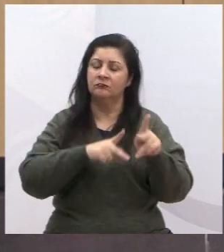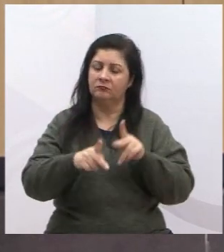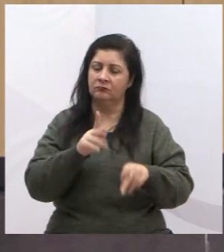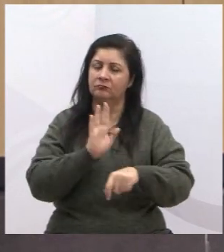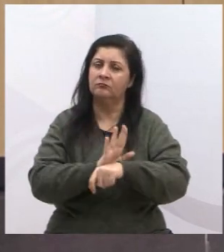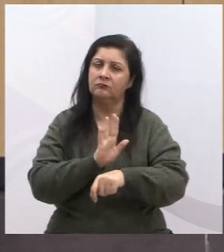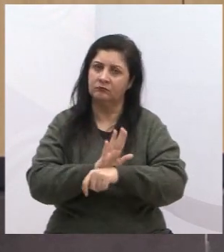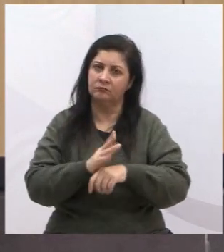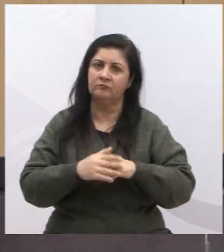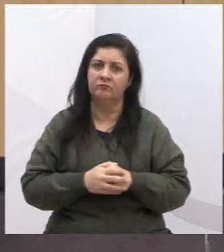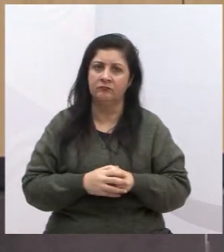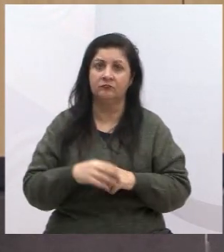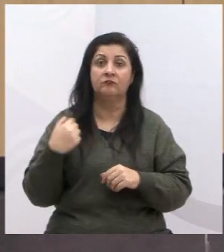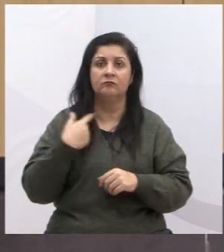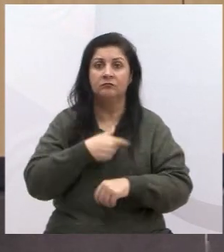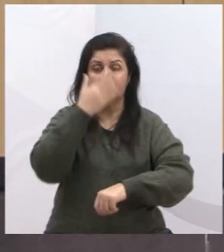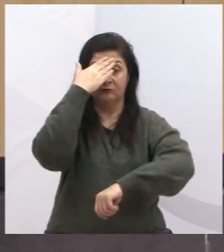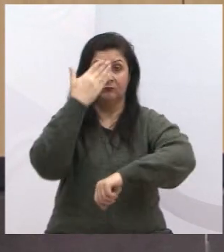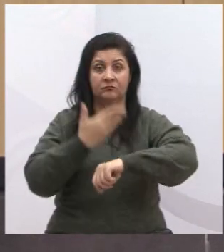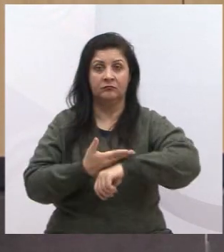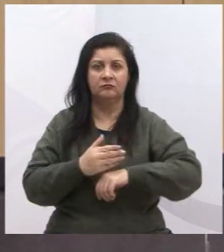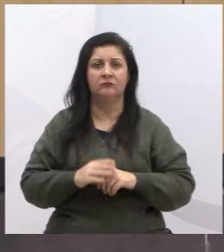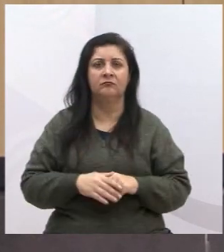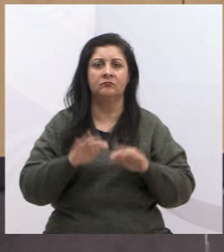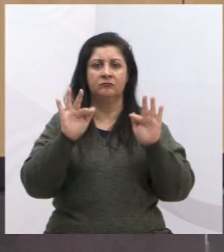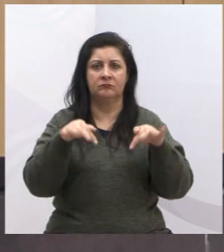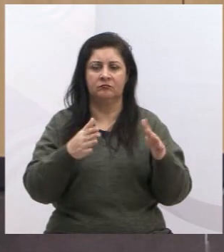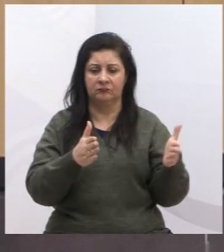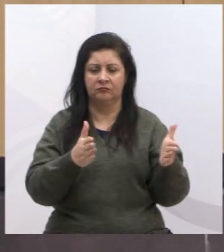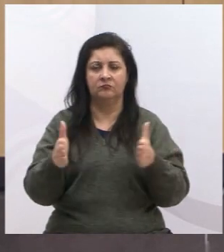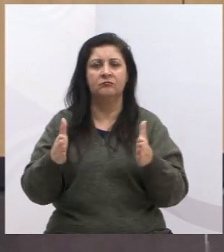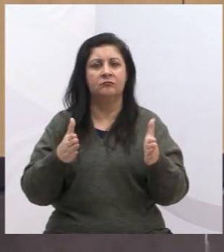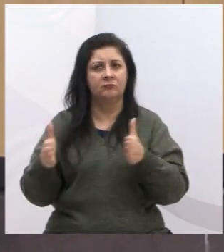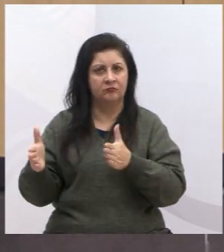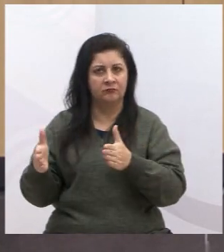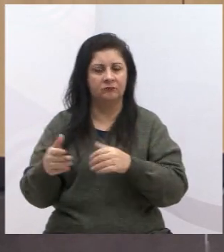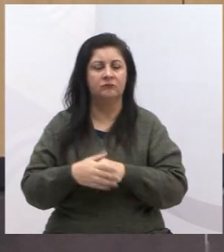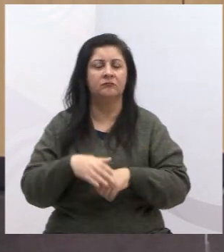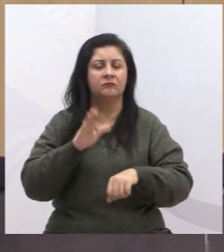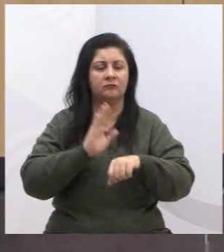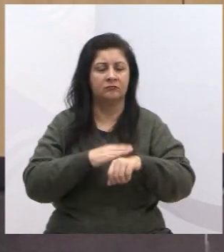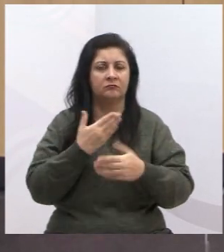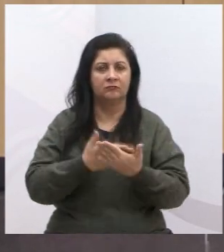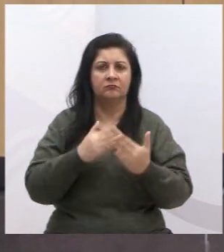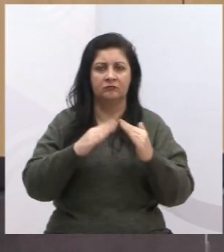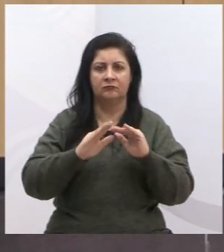nossa cidade, e nós temos certeza que ao final desses 4 anos, com certeza, serão construídos mais